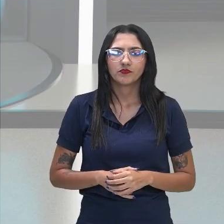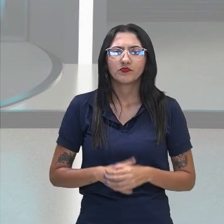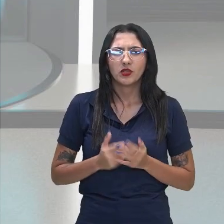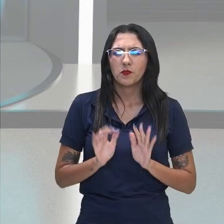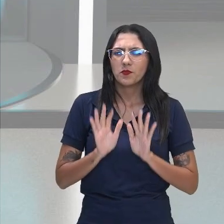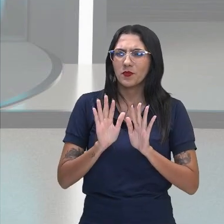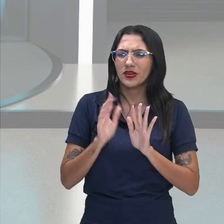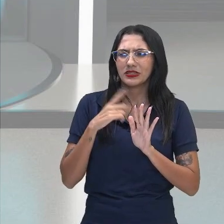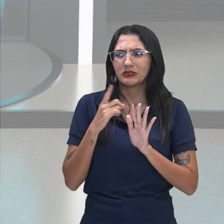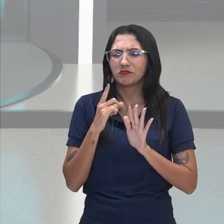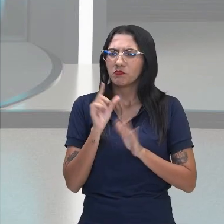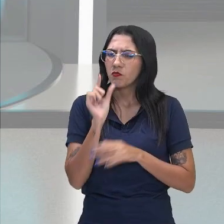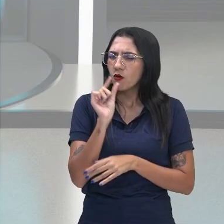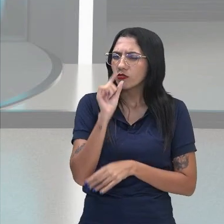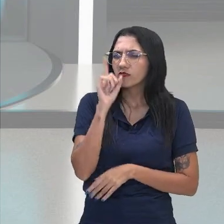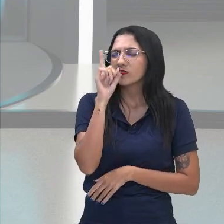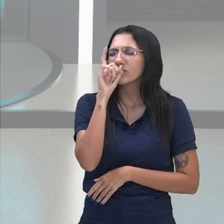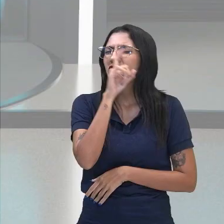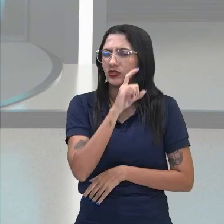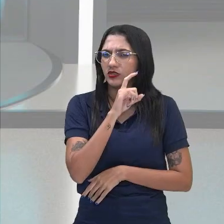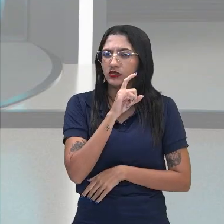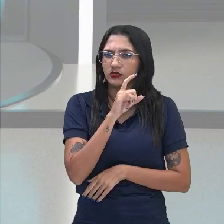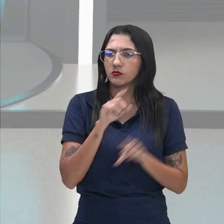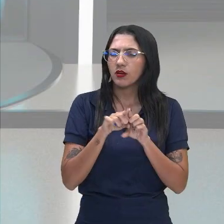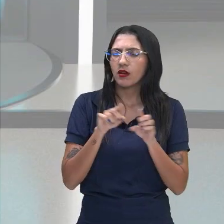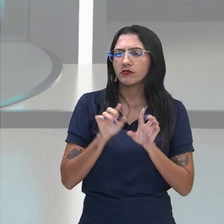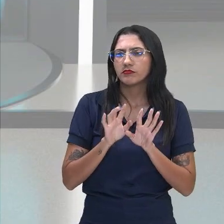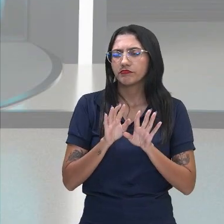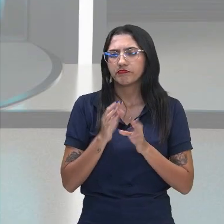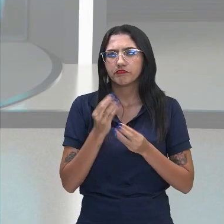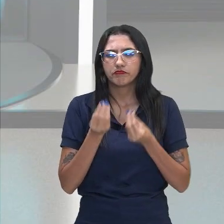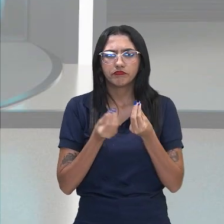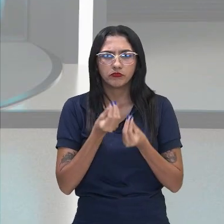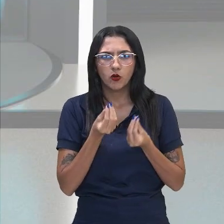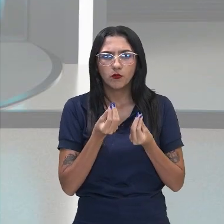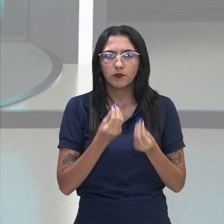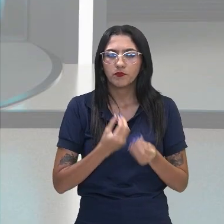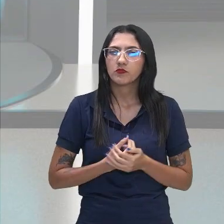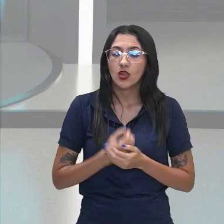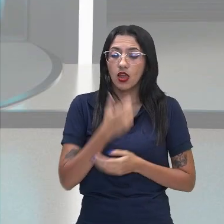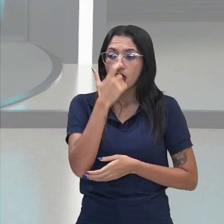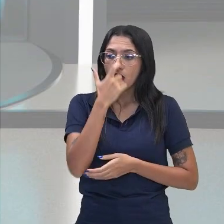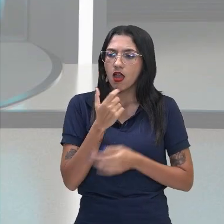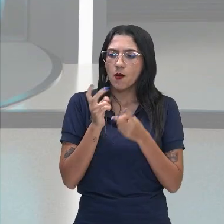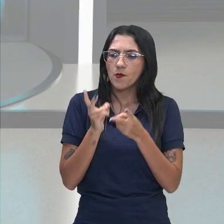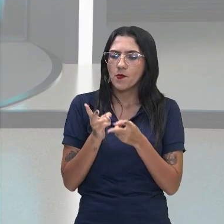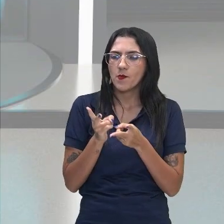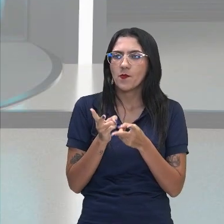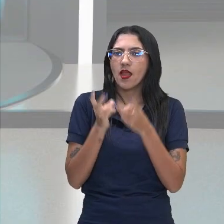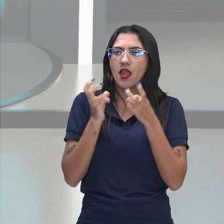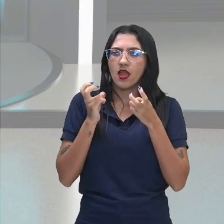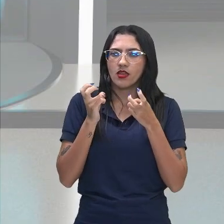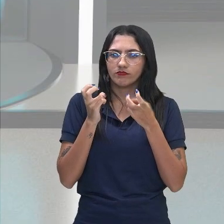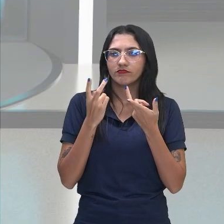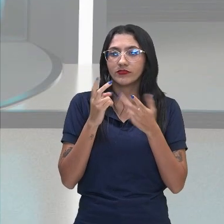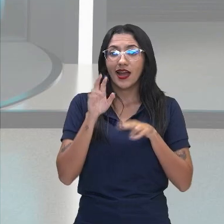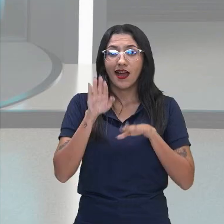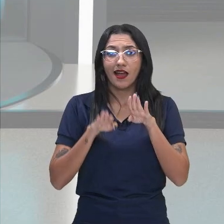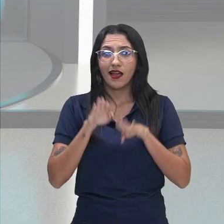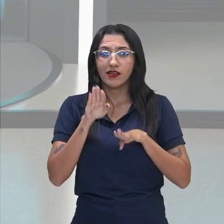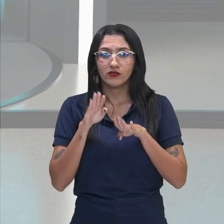pouquinho complexo falando dessa forma, mas é como se fosse eu percebendo que eu, mesmo sem querer, eu